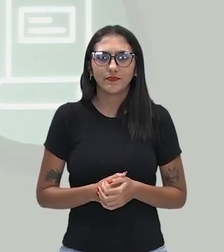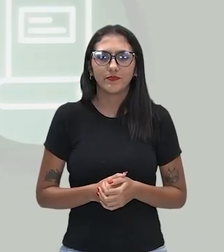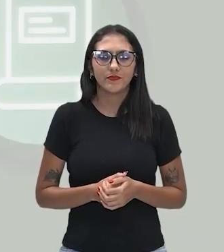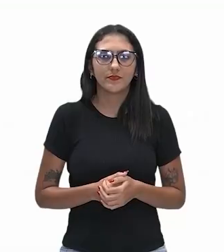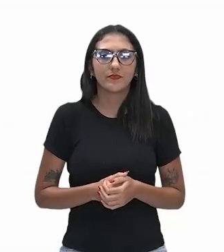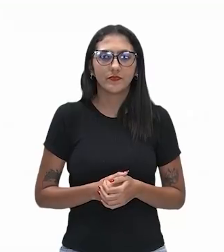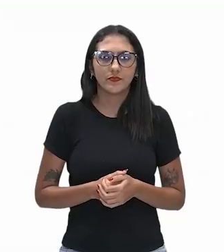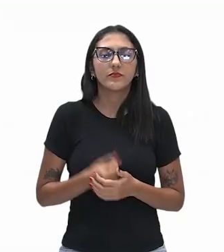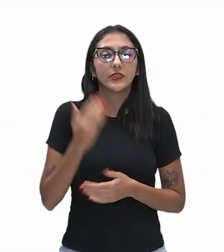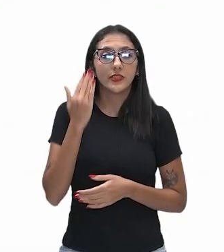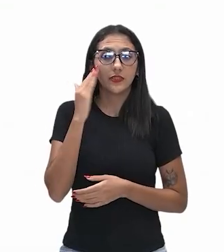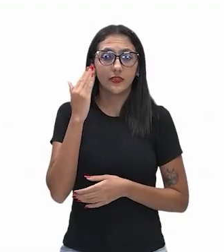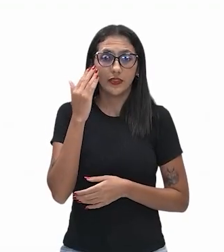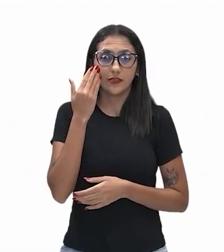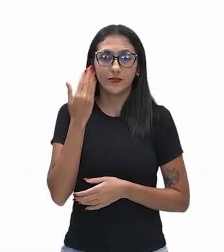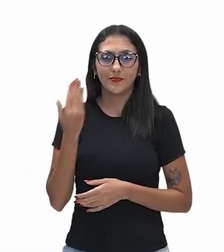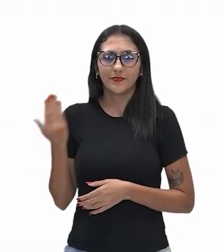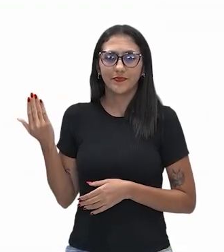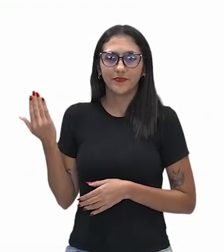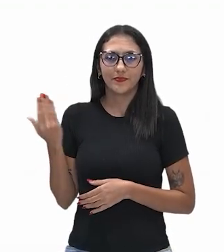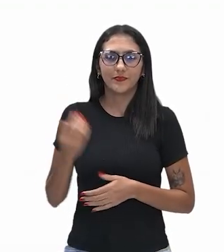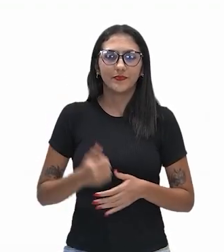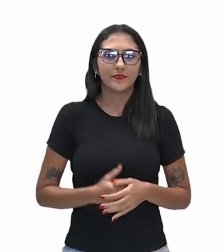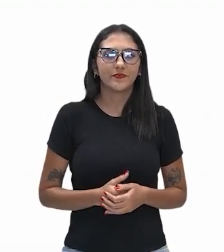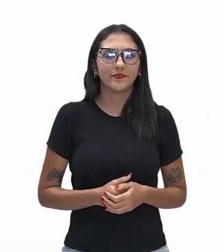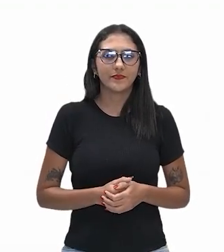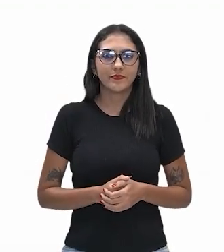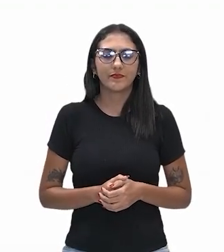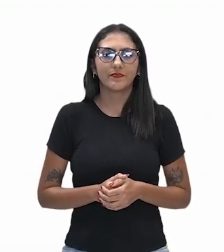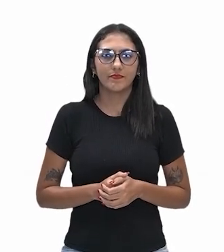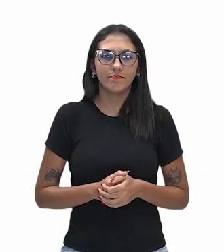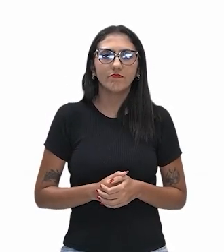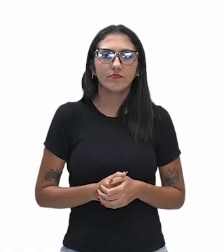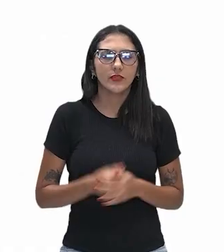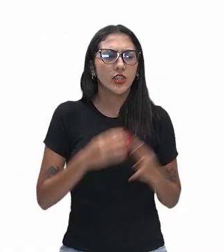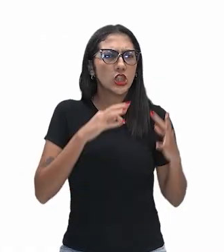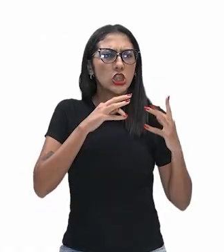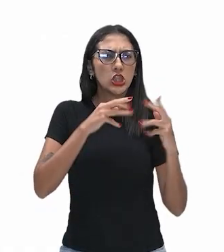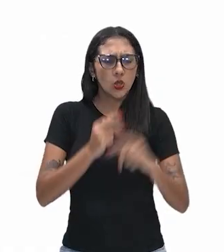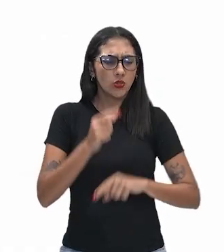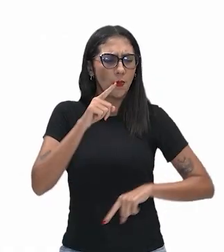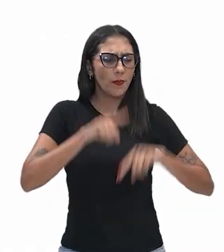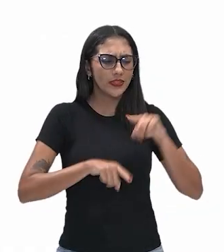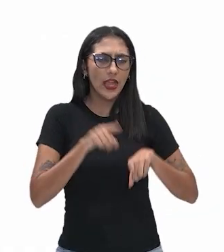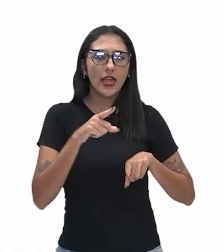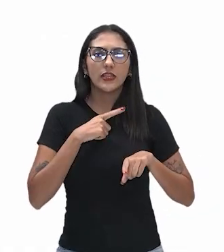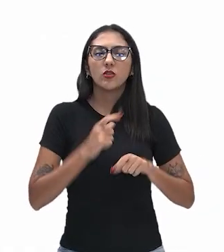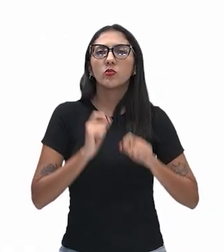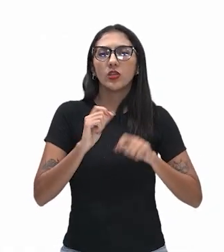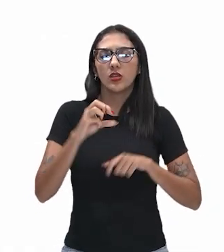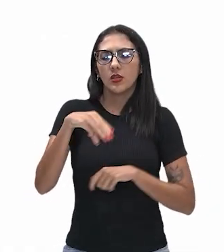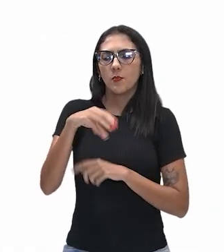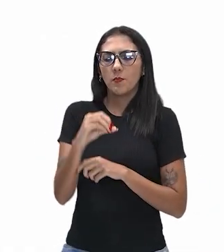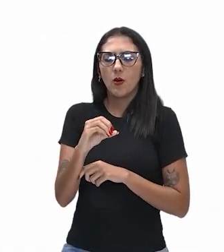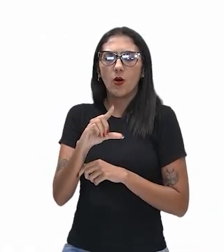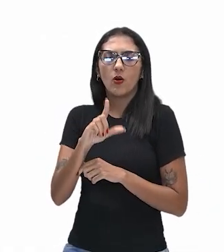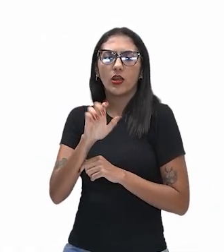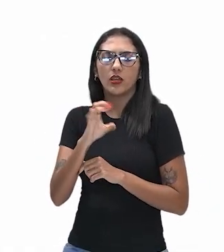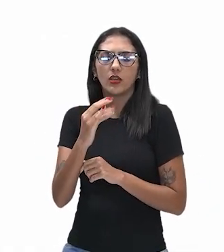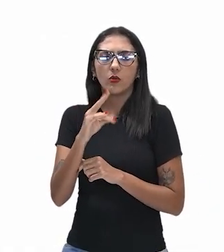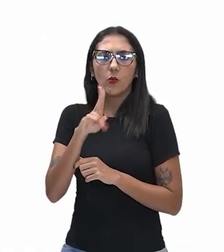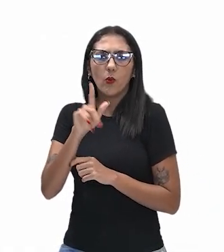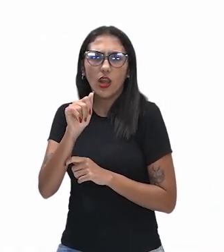nessa ilustração, olha só. Toda a matéria, então, tem moléculas.